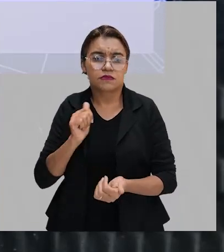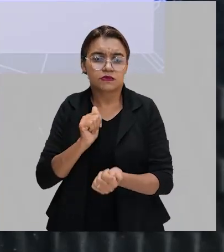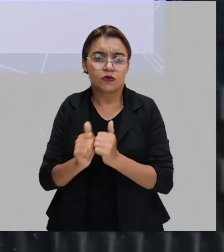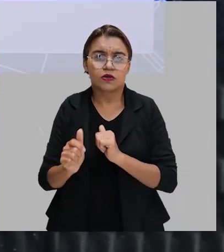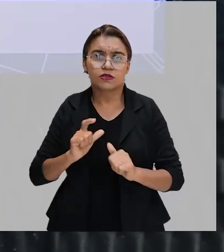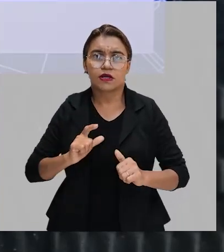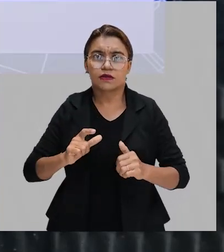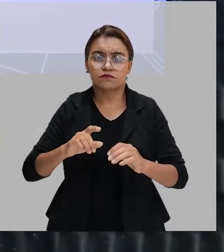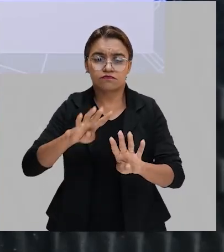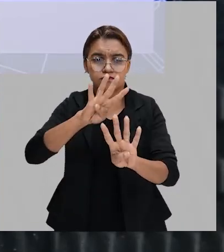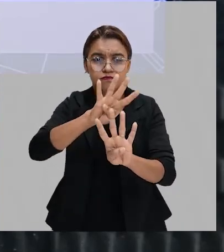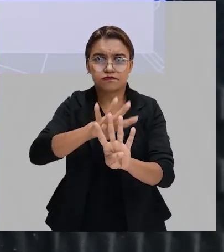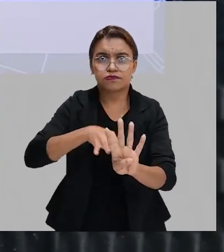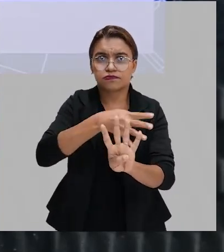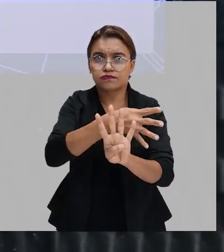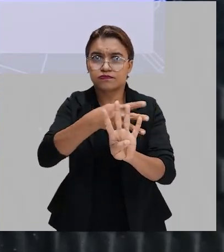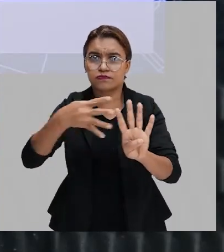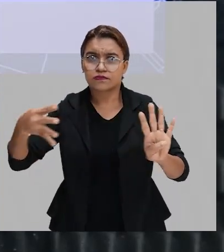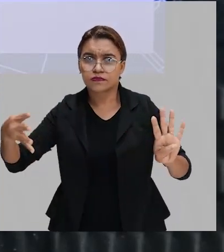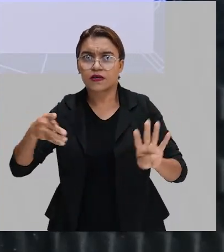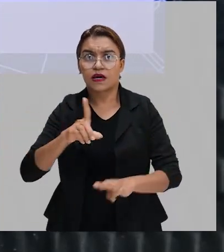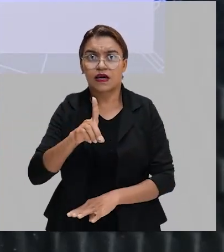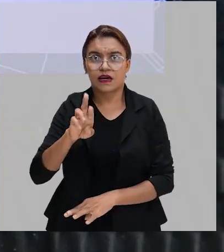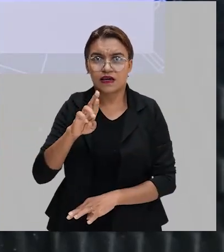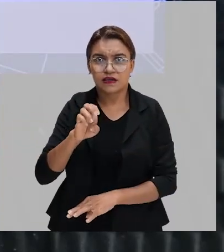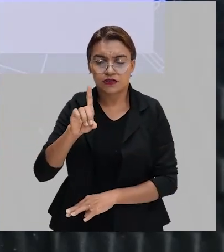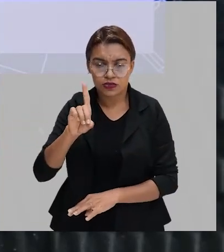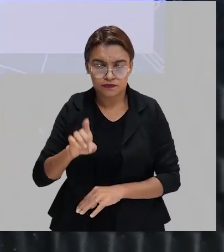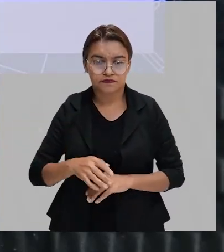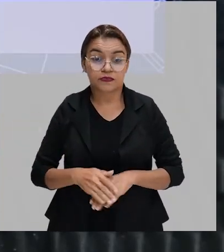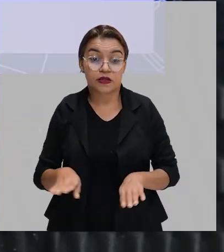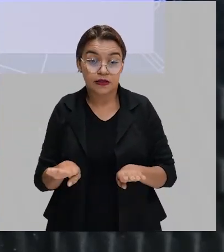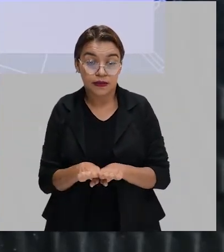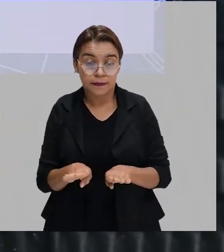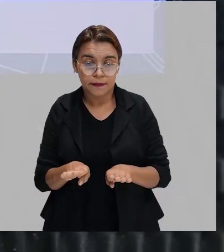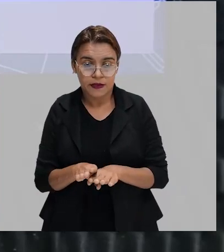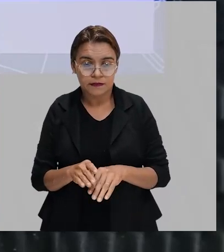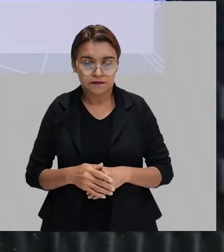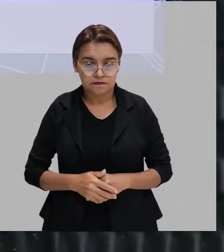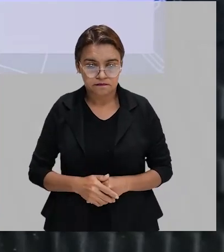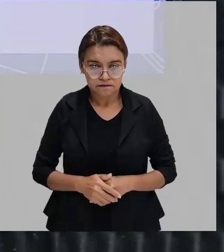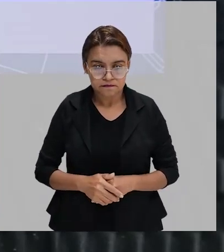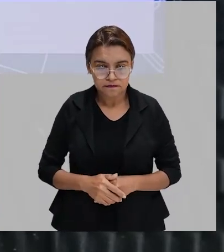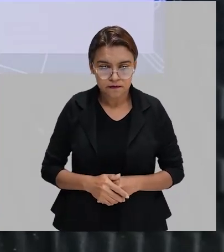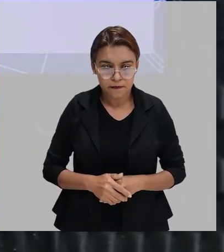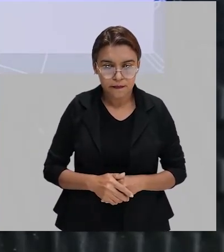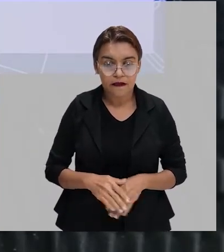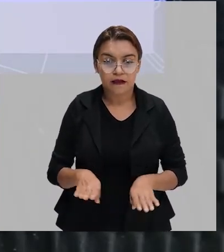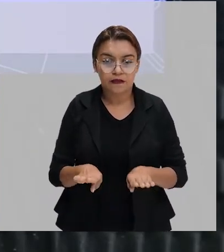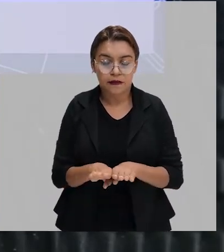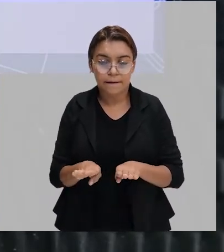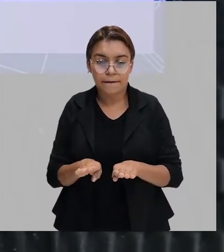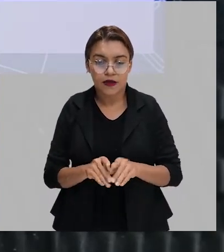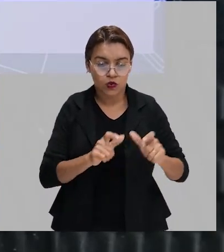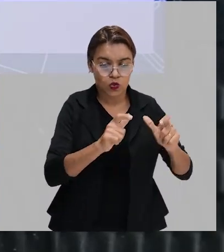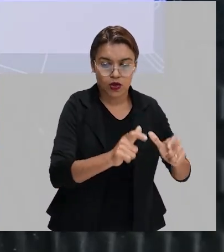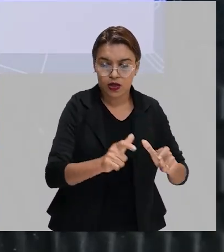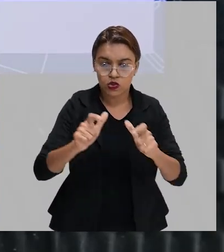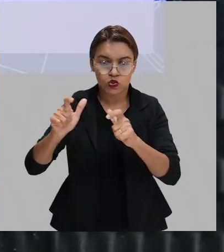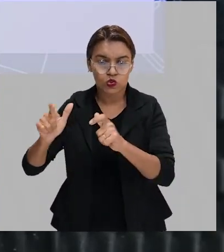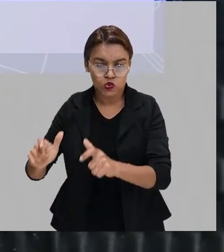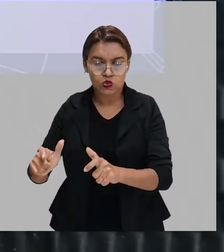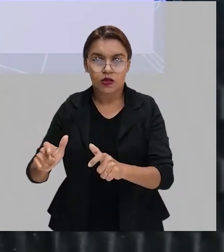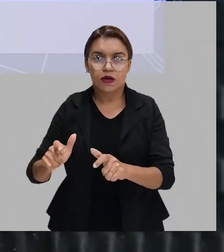rede. Campo e taco, o beisebol, é uma modalidade do campo e taco. Invasão territorial, são